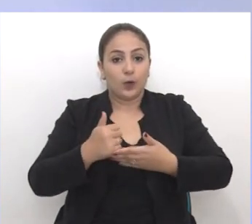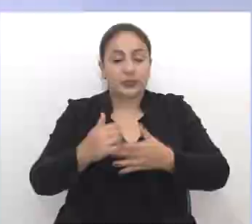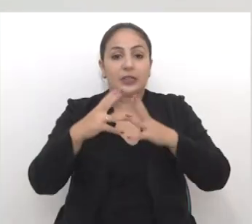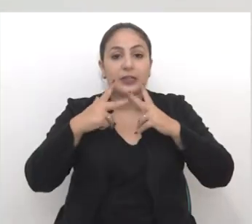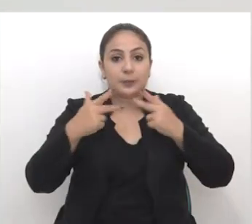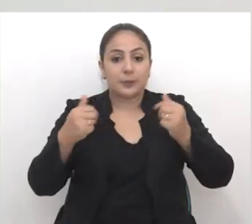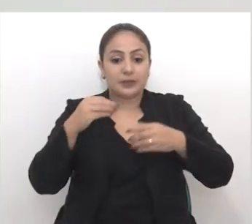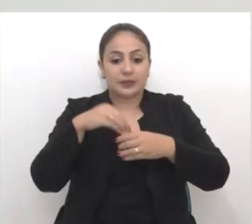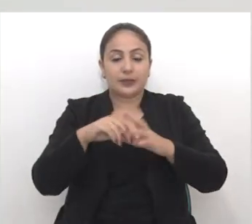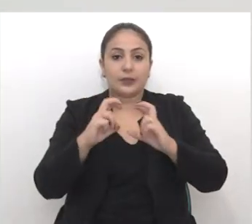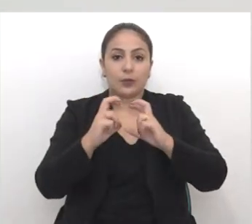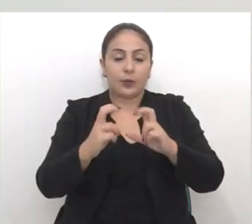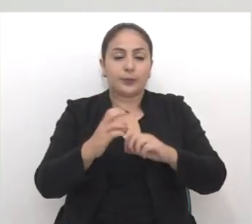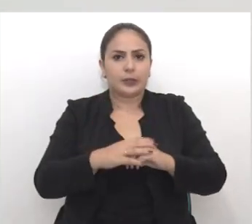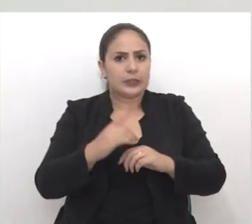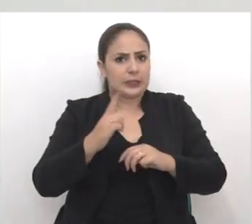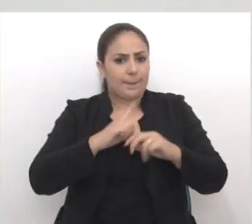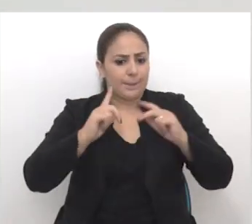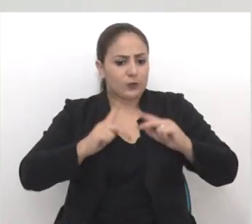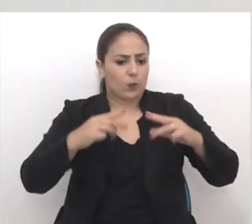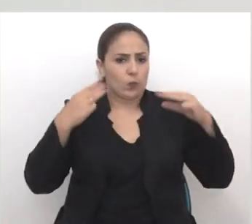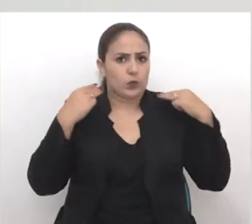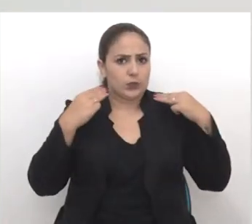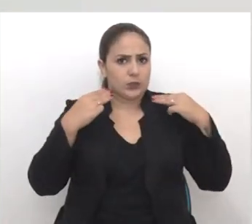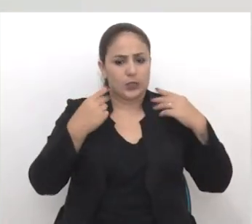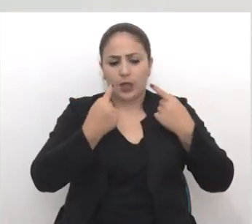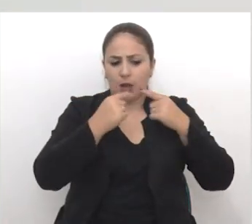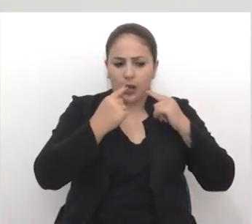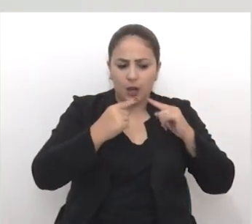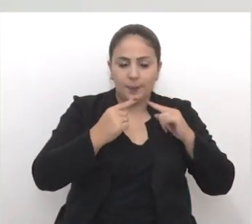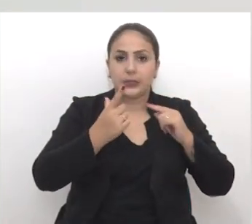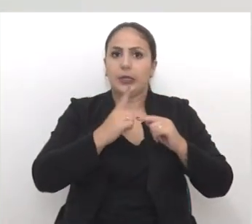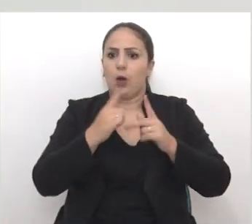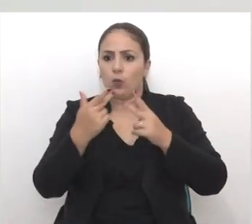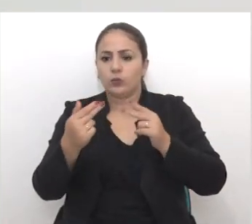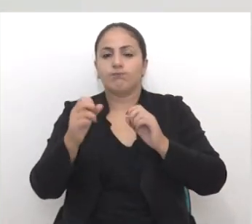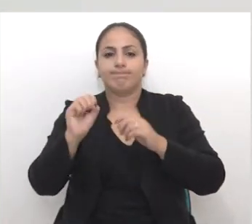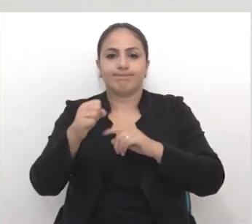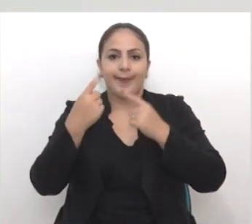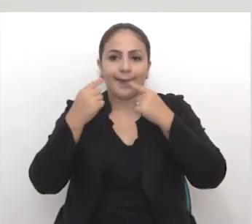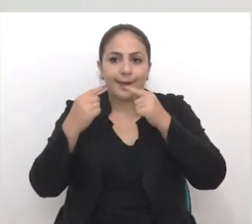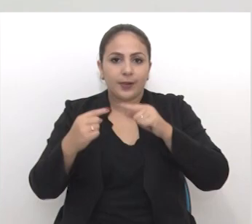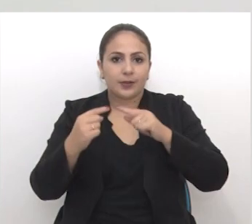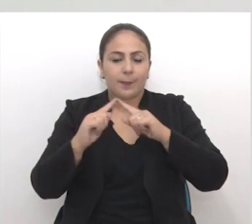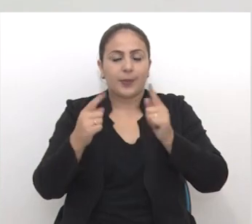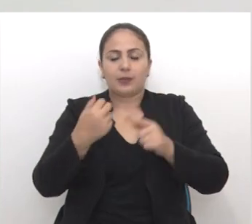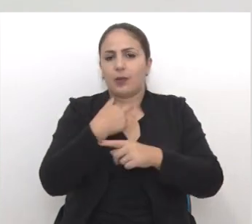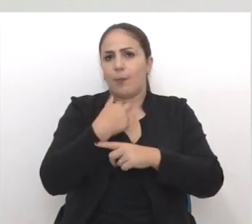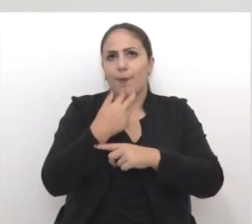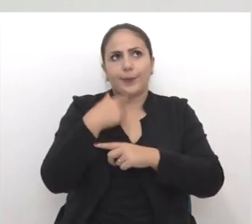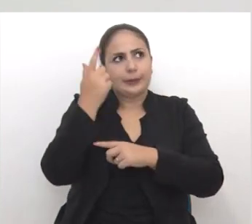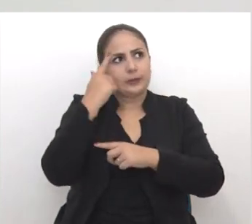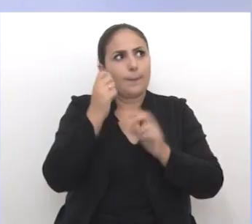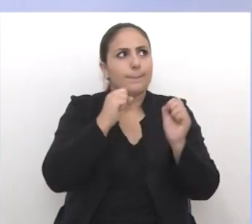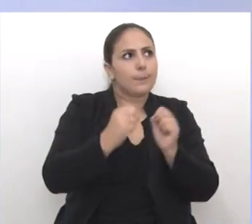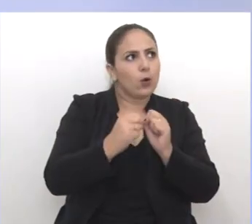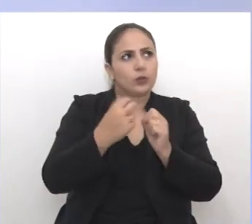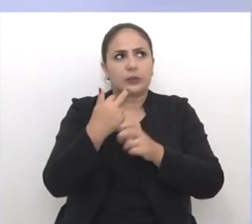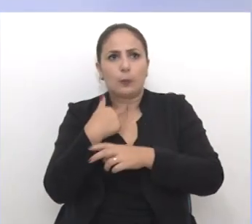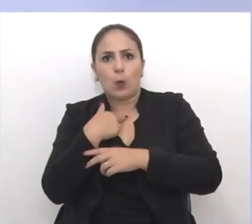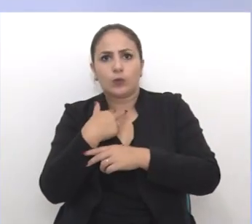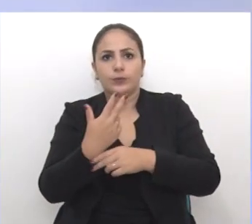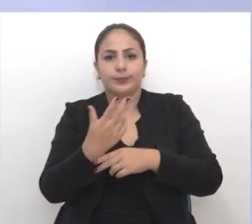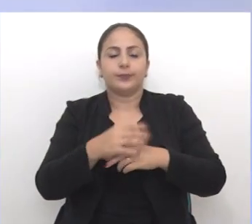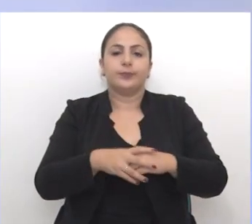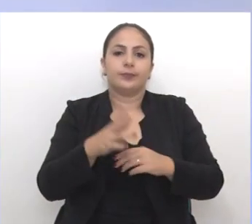urbanos. Tem motoristas que não reclamam, tem motoristas que reclamam, e você não pode ficar nessa posso, não posso.